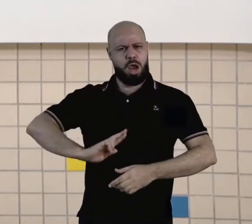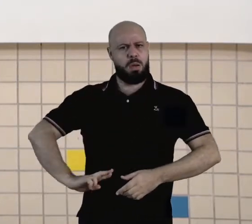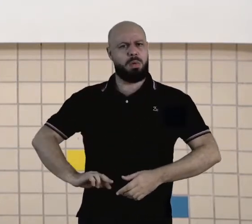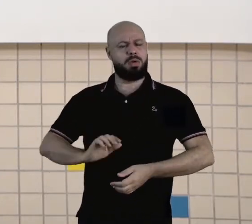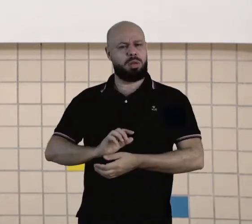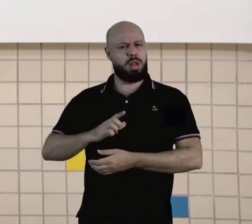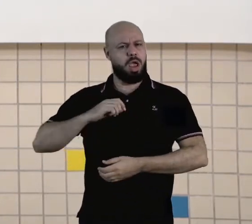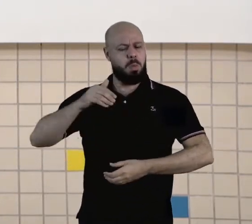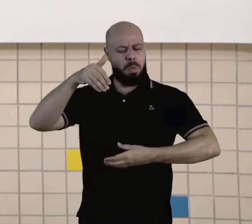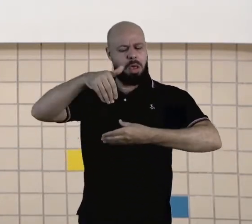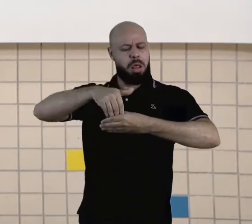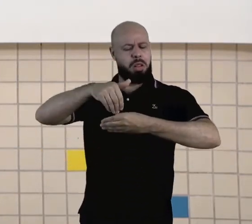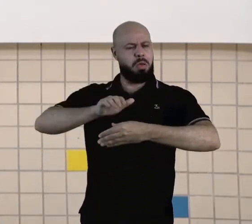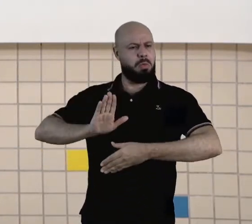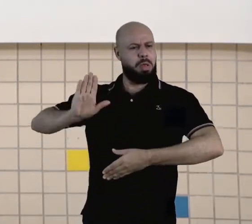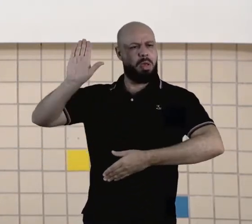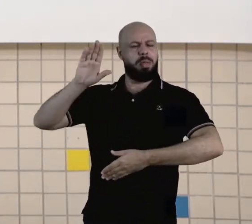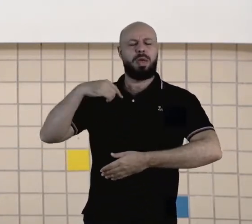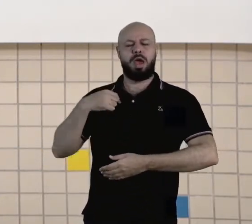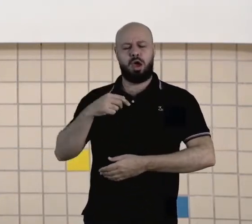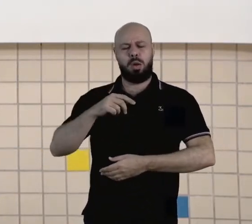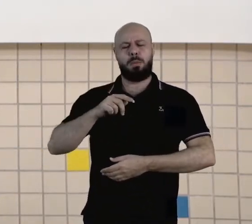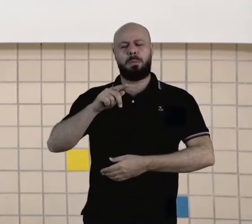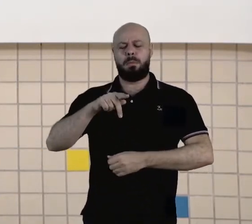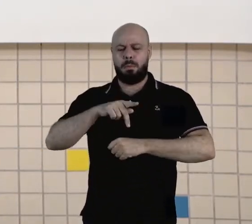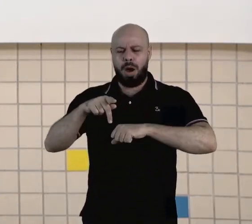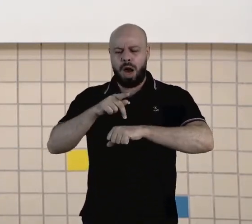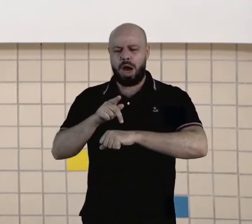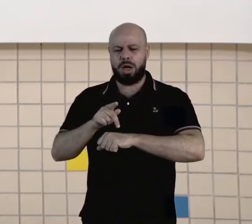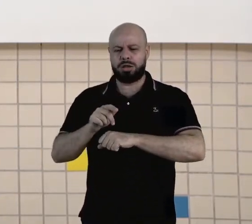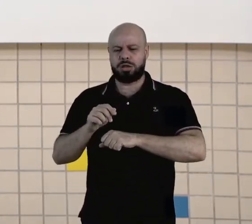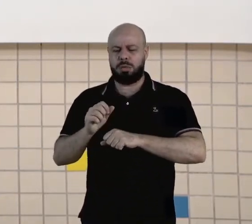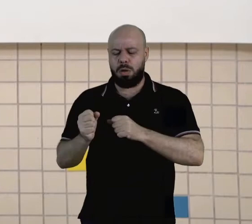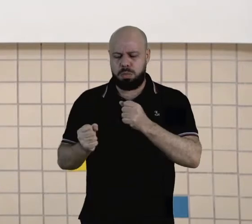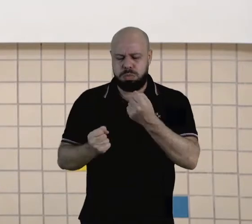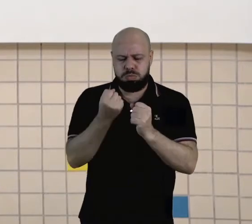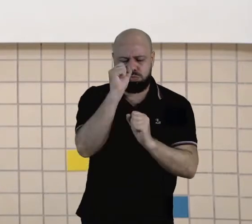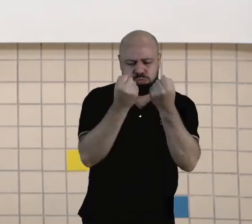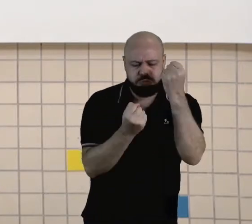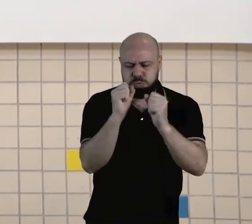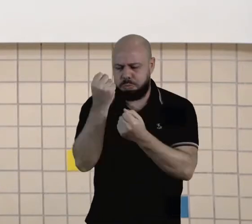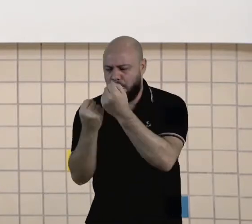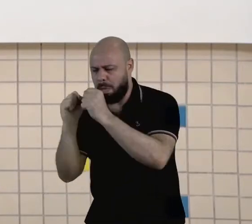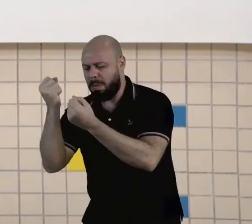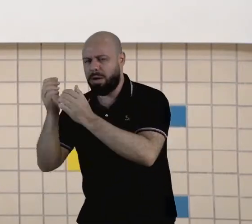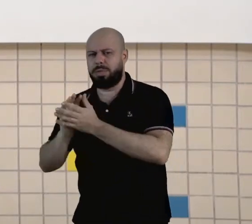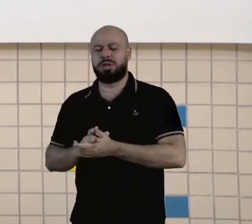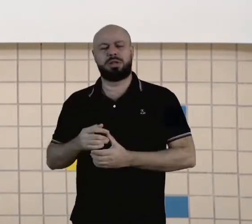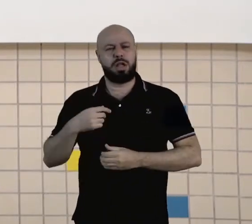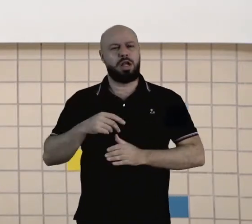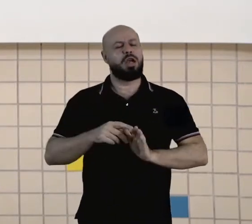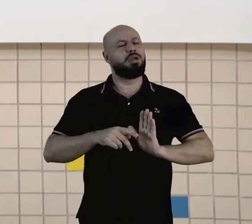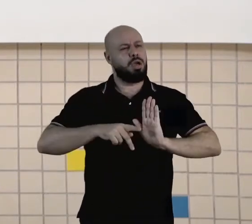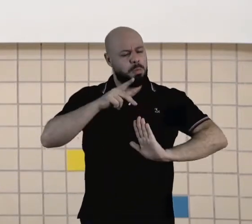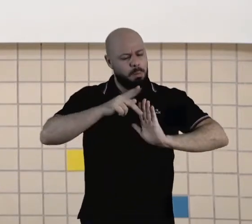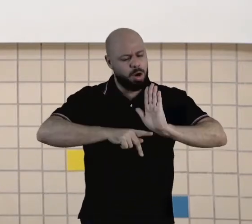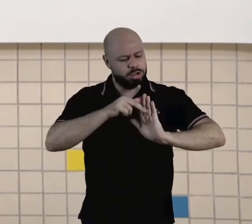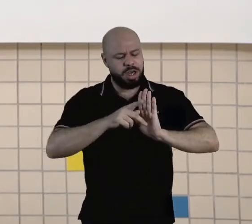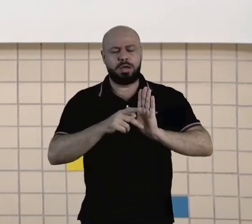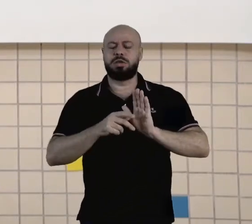eleições, o país estava se industrializando, então tiveram também alguns projetos de